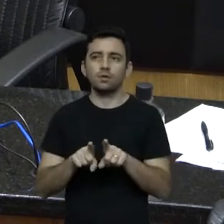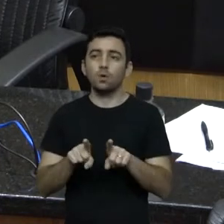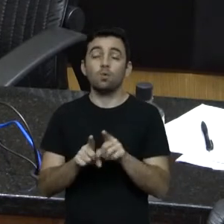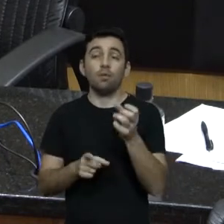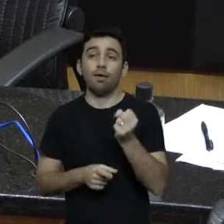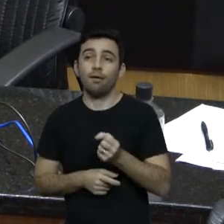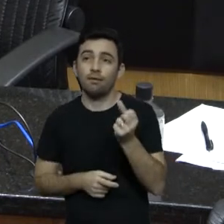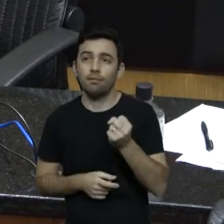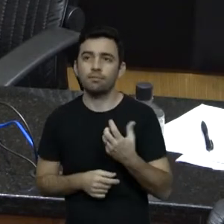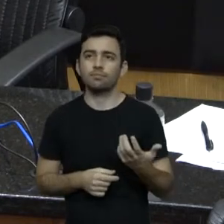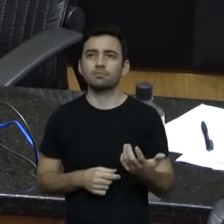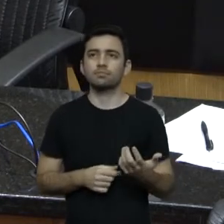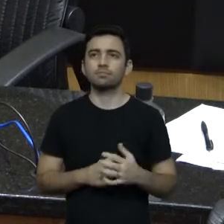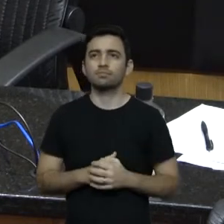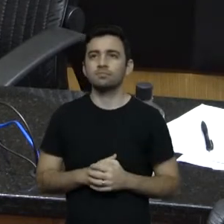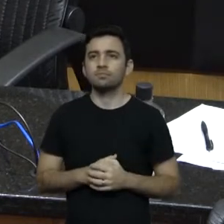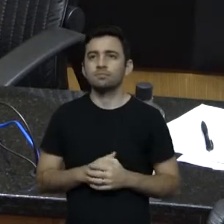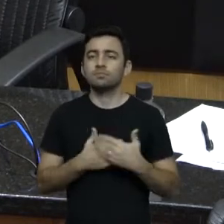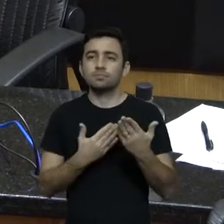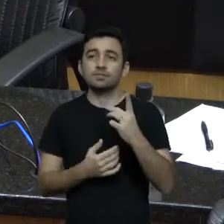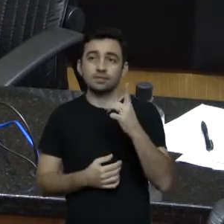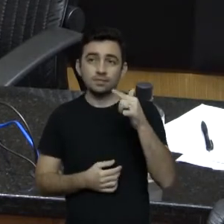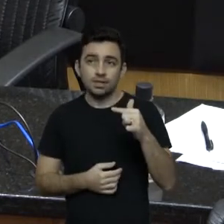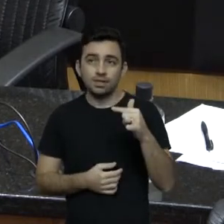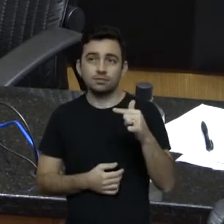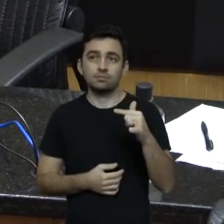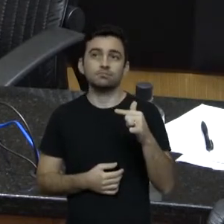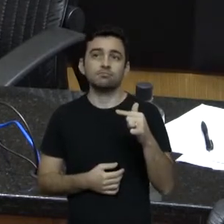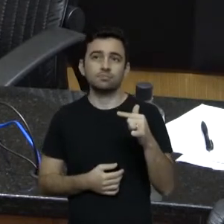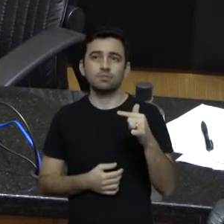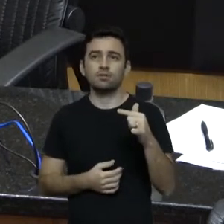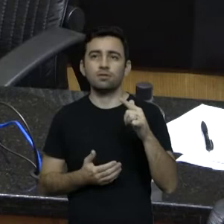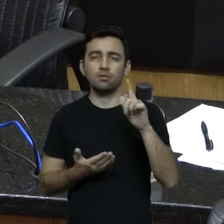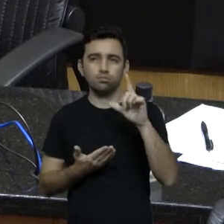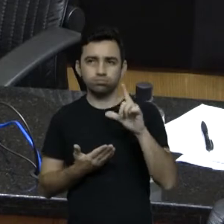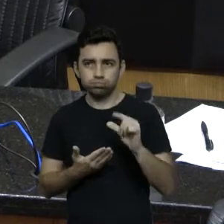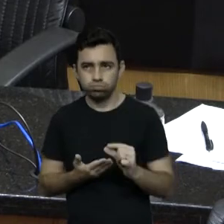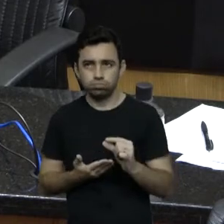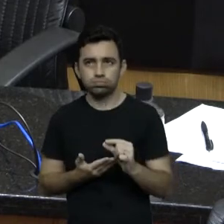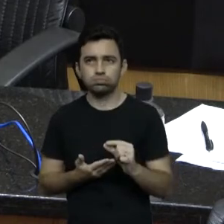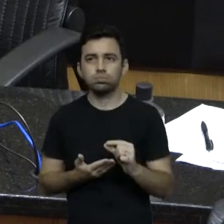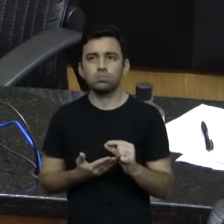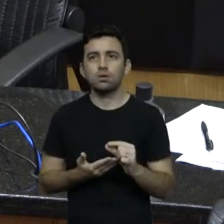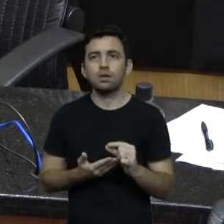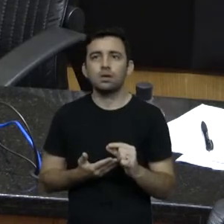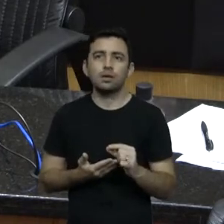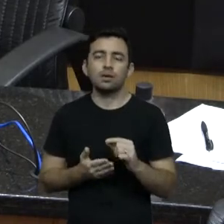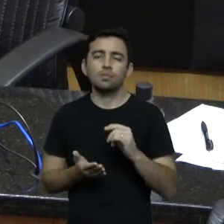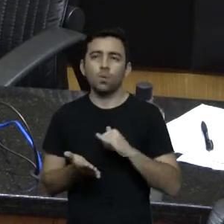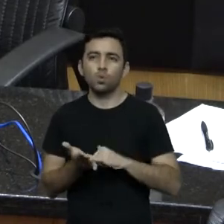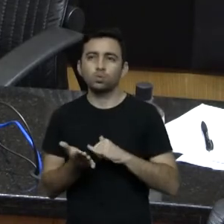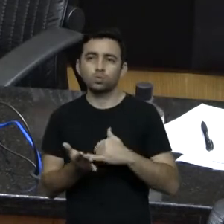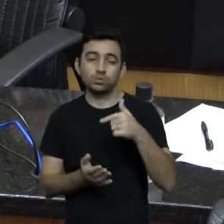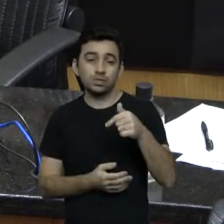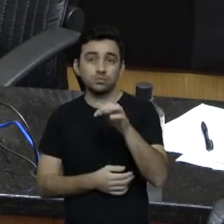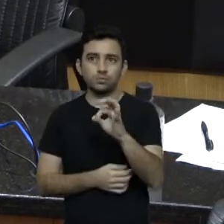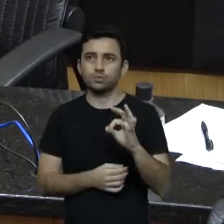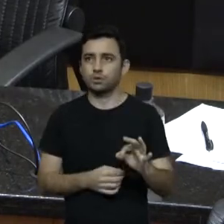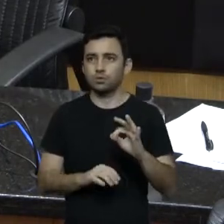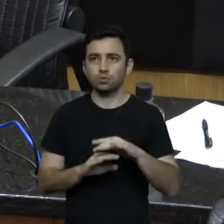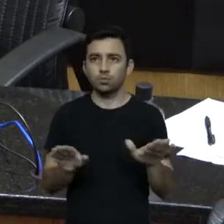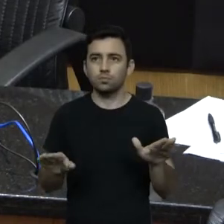leite e que hora 17 vai voltar para cesta básica com o imposto de sete porcento